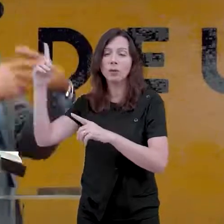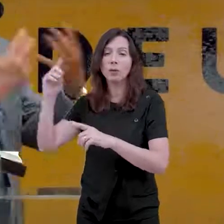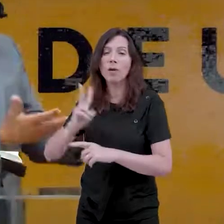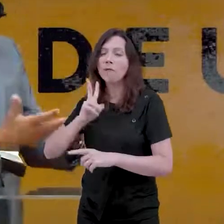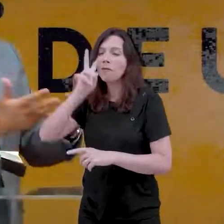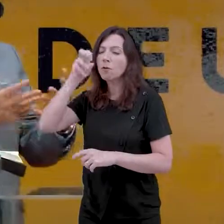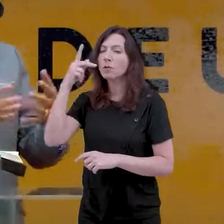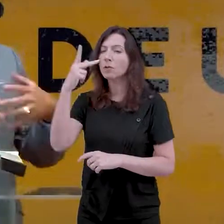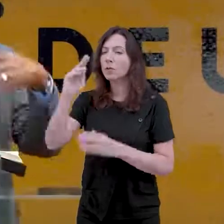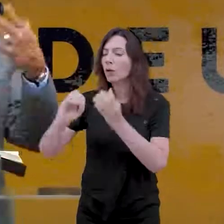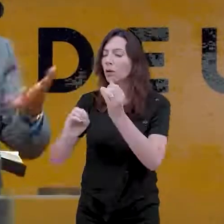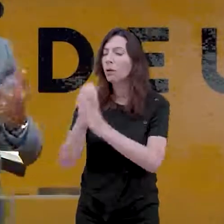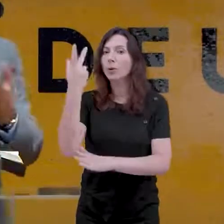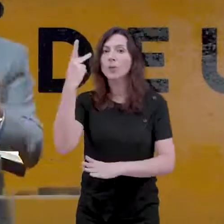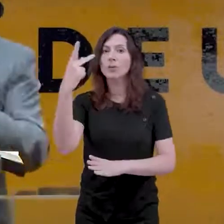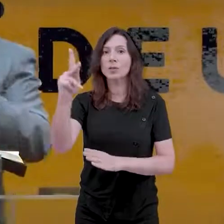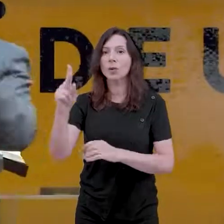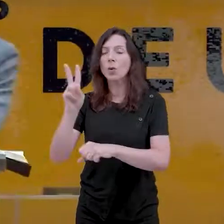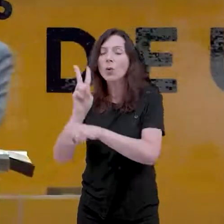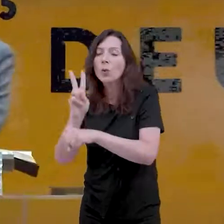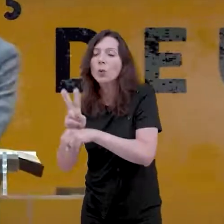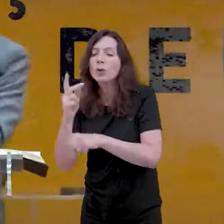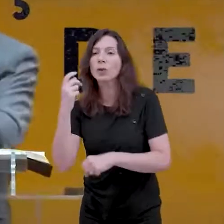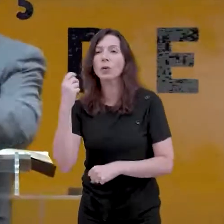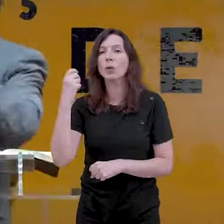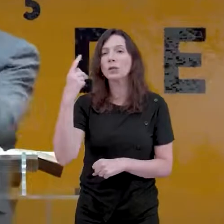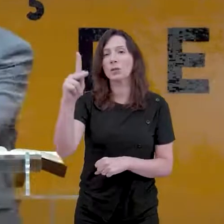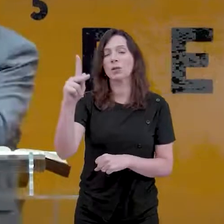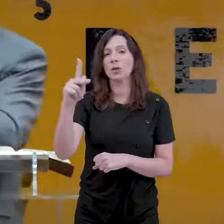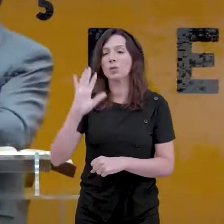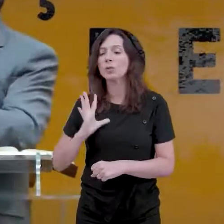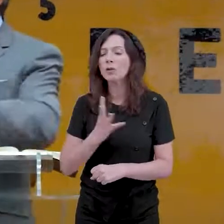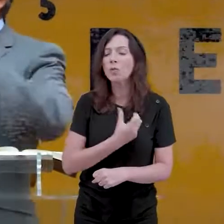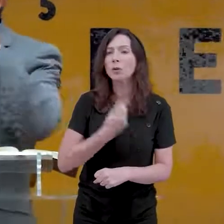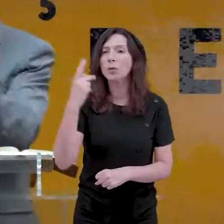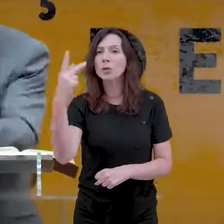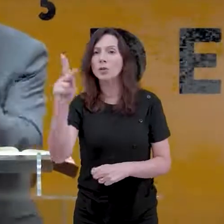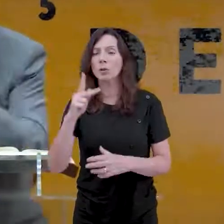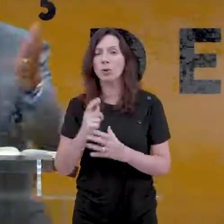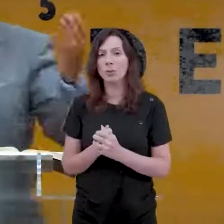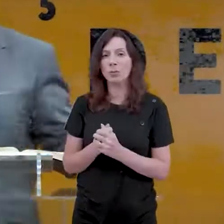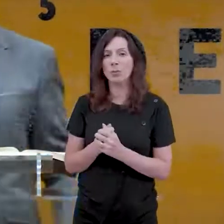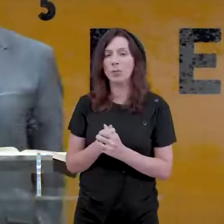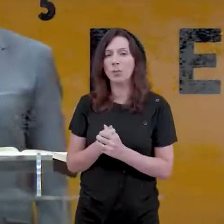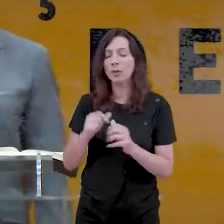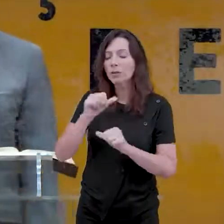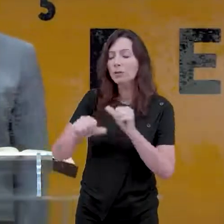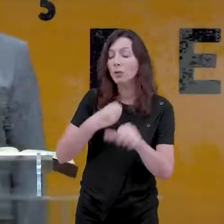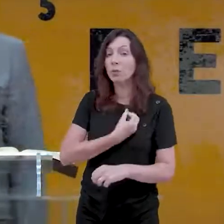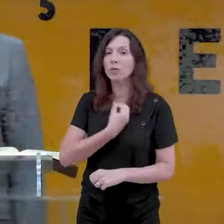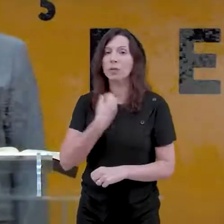Criador, naquele que é o seu protetor, naquele que é o seu provedor, naquele que é o seu Redentor, naquele que é o seu Consolador, naquele que é o seu Restaurador.